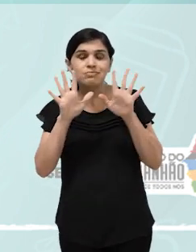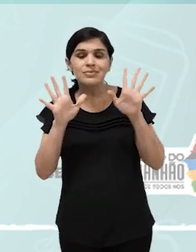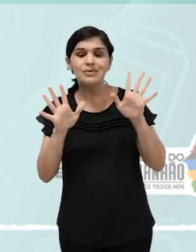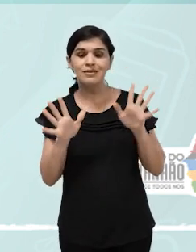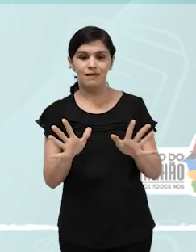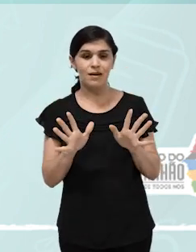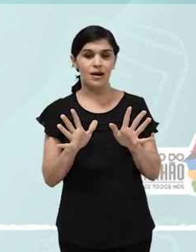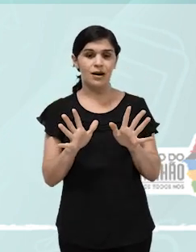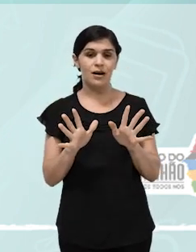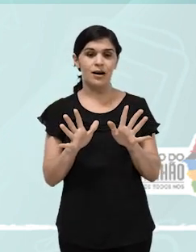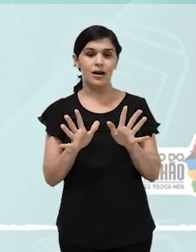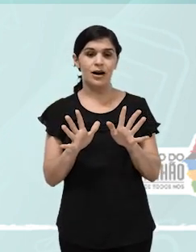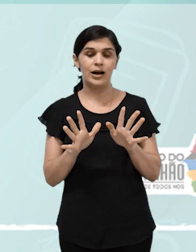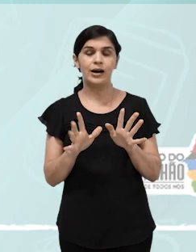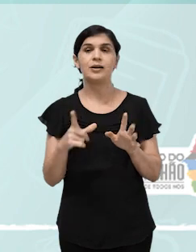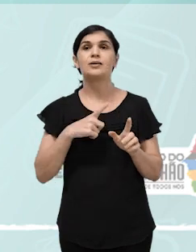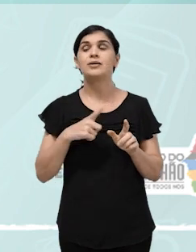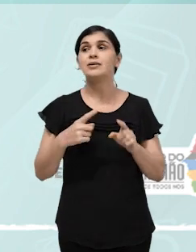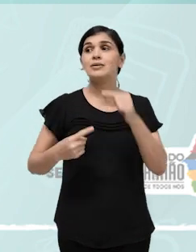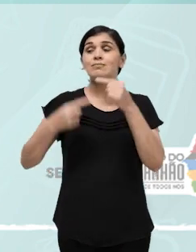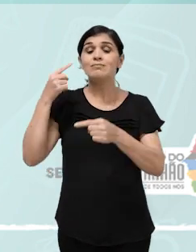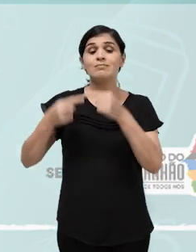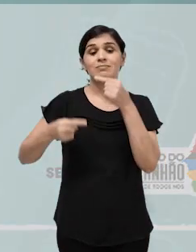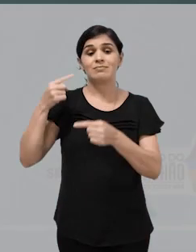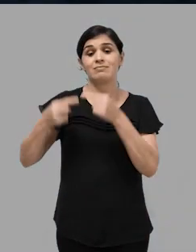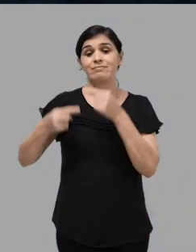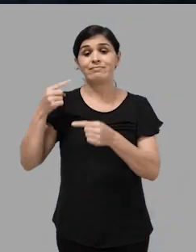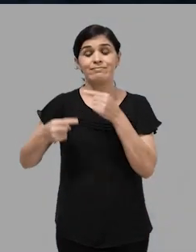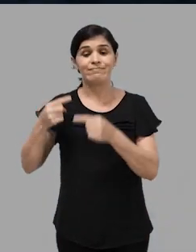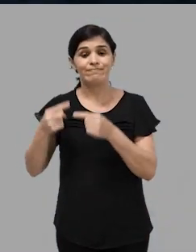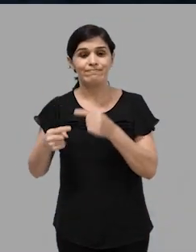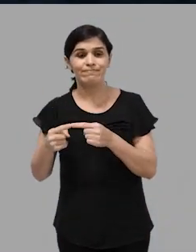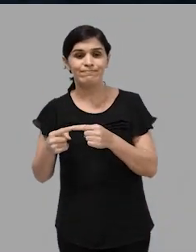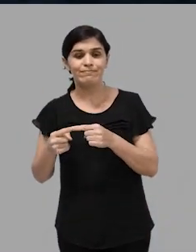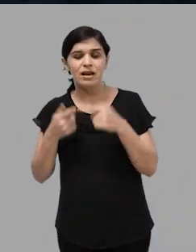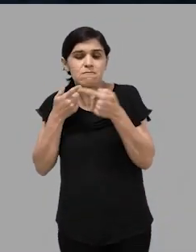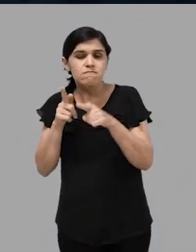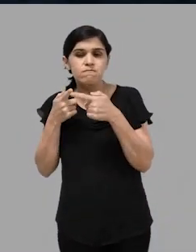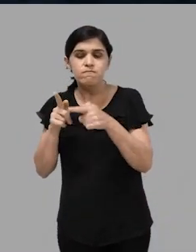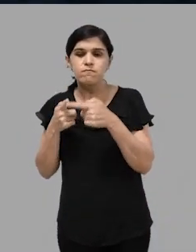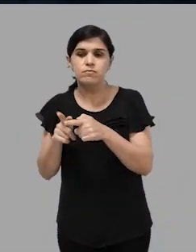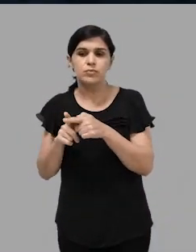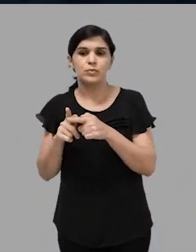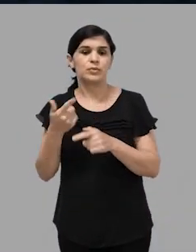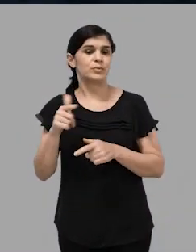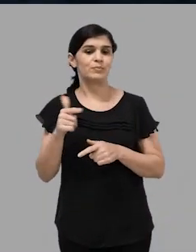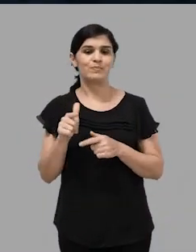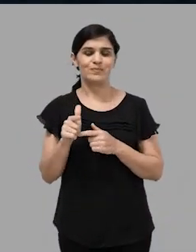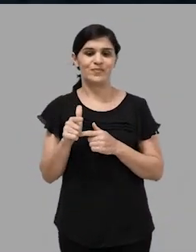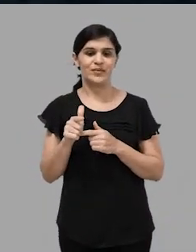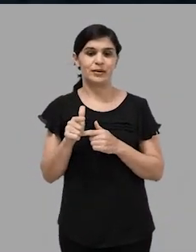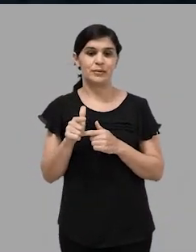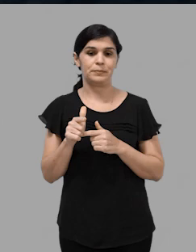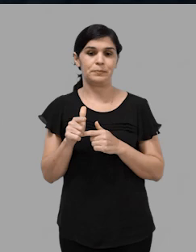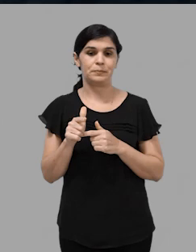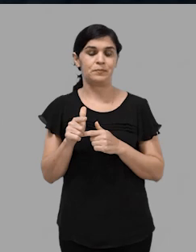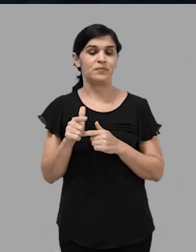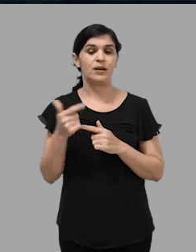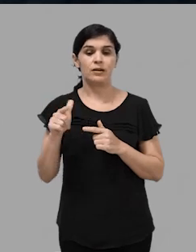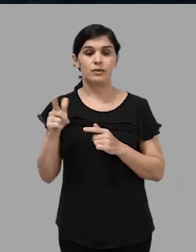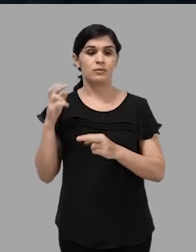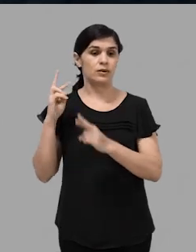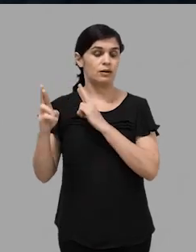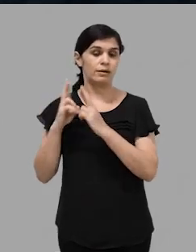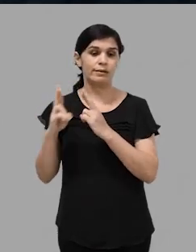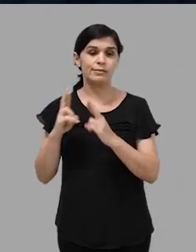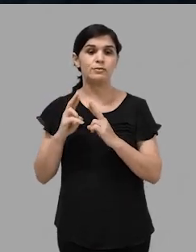Ironia, crítica, sátira não era característica das cantigas de amor. Então, essas duas letras aqui,